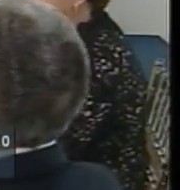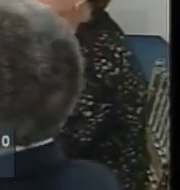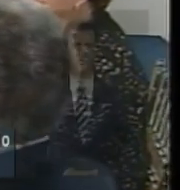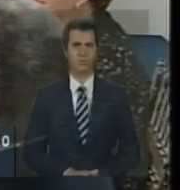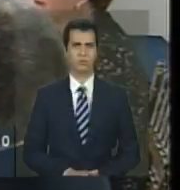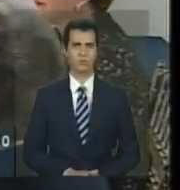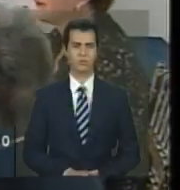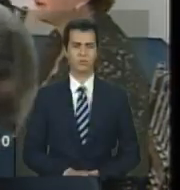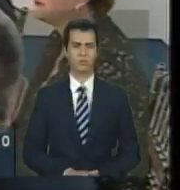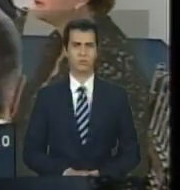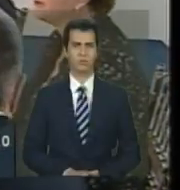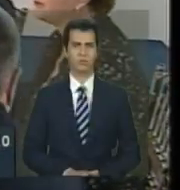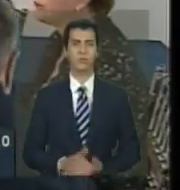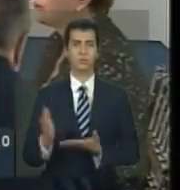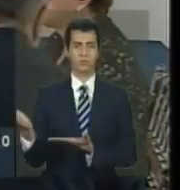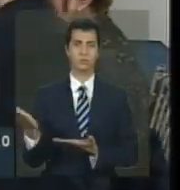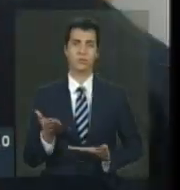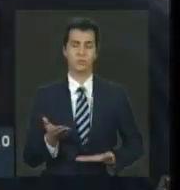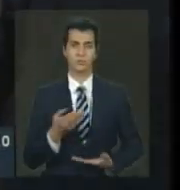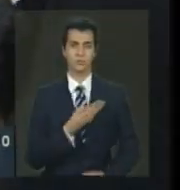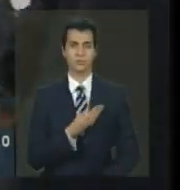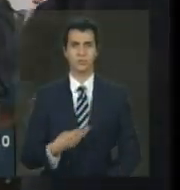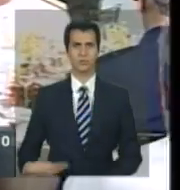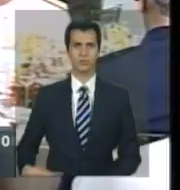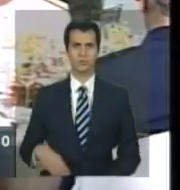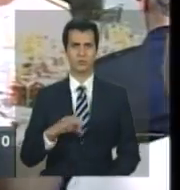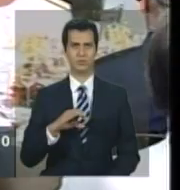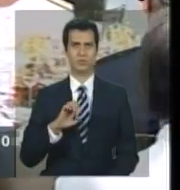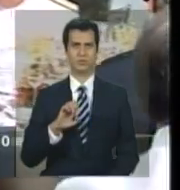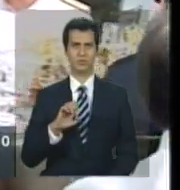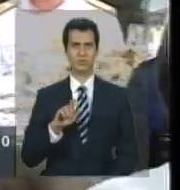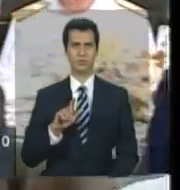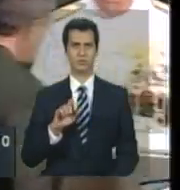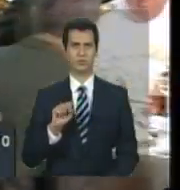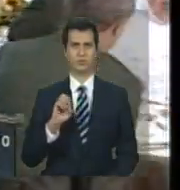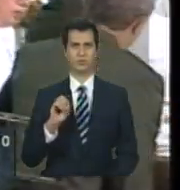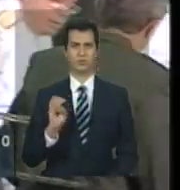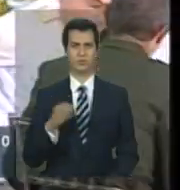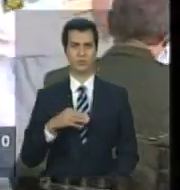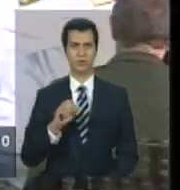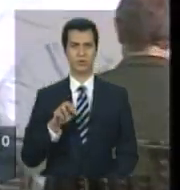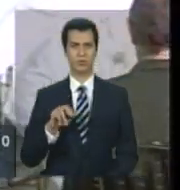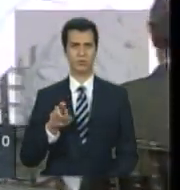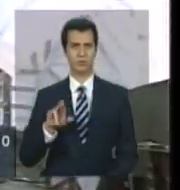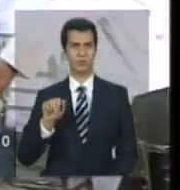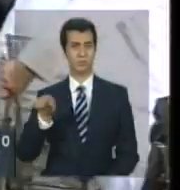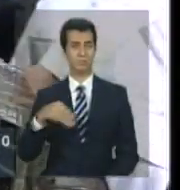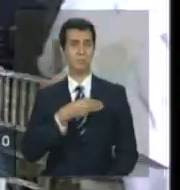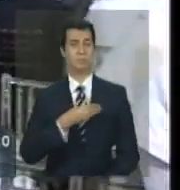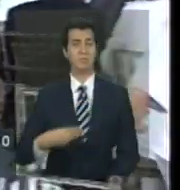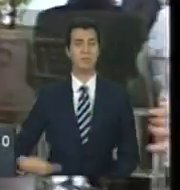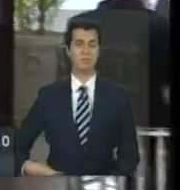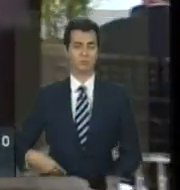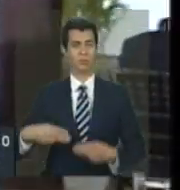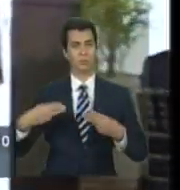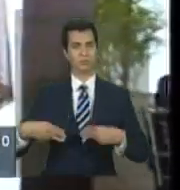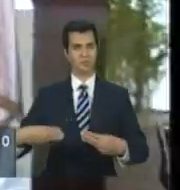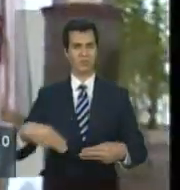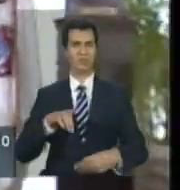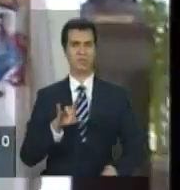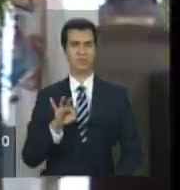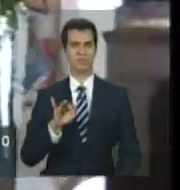Palavras do excelentíssimo senhor ministro de Estado da Defesa, embaixador Celso Amorim.